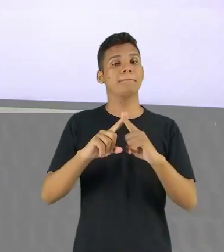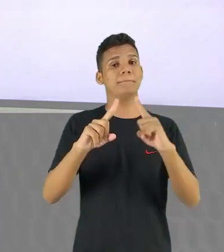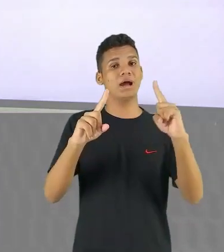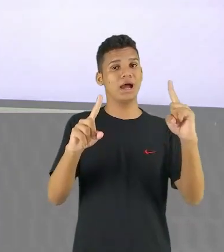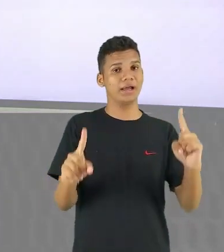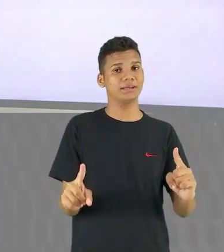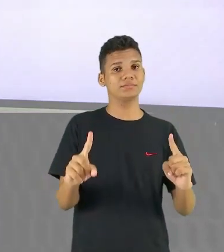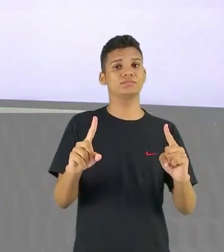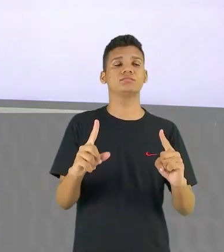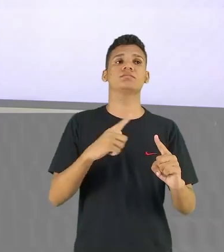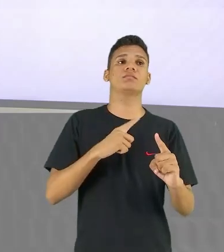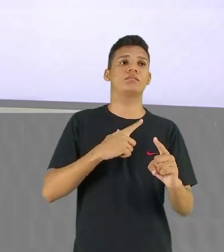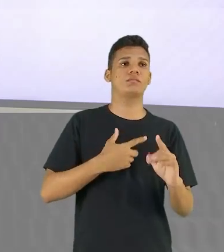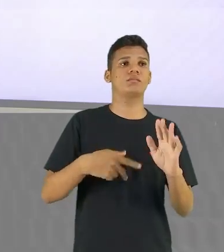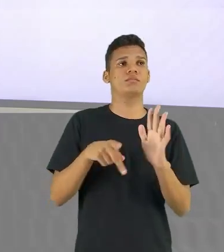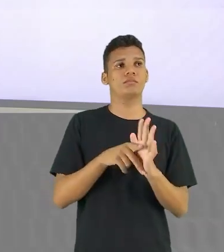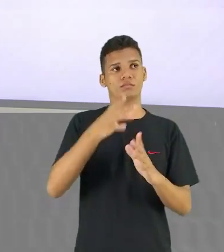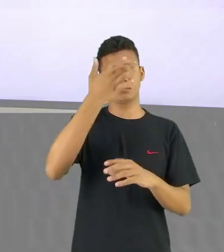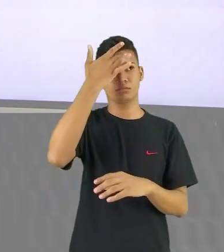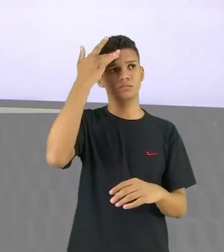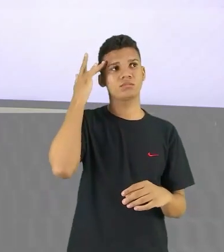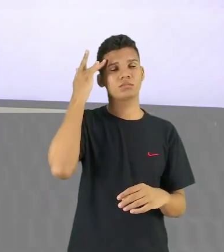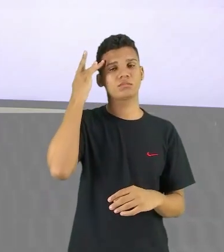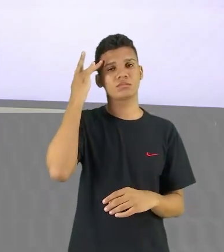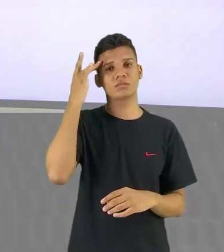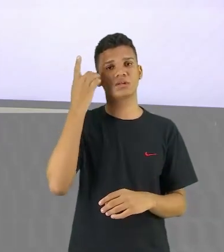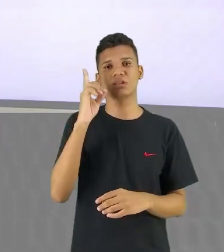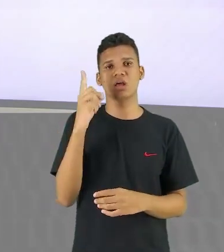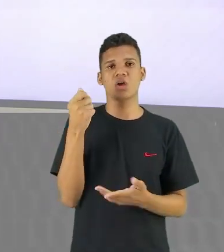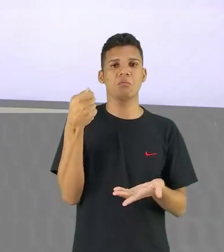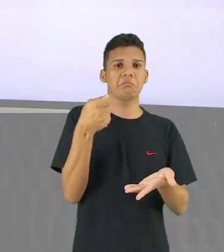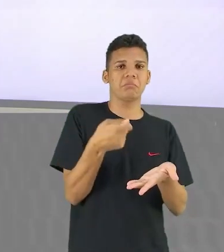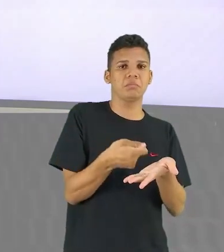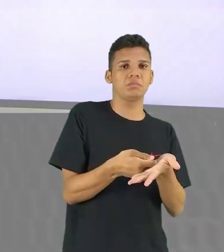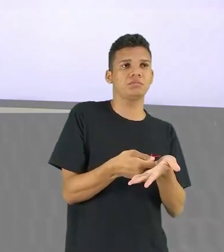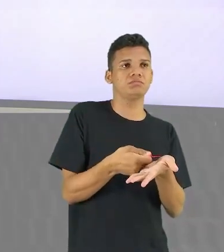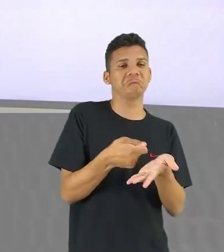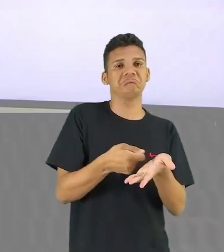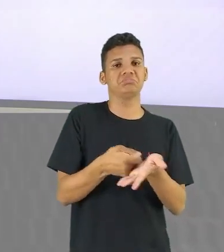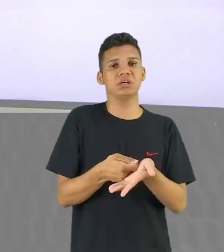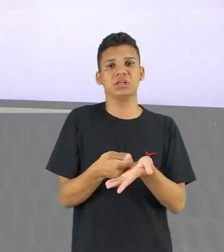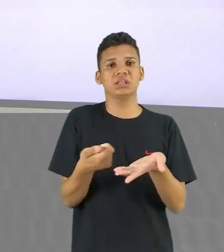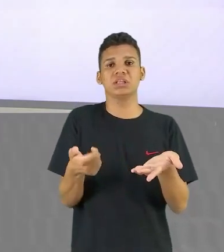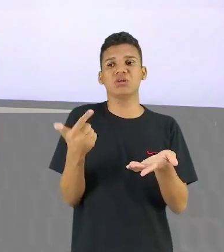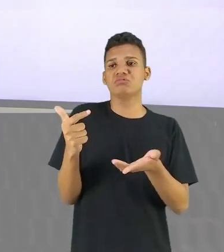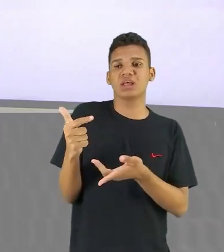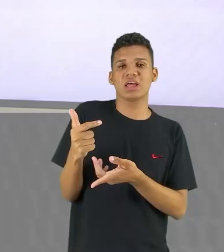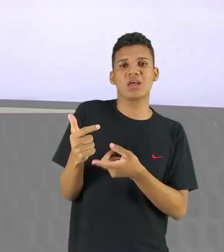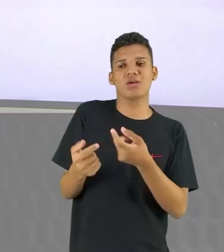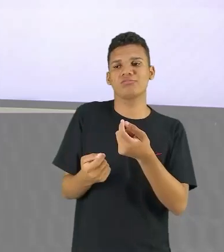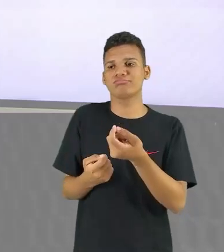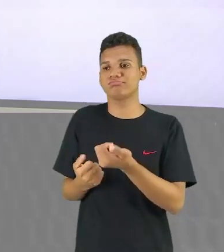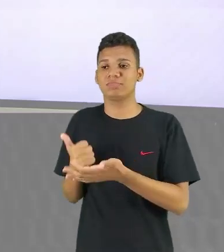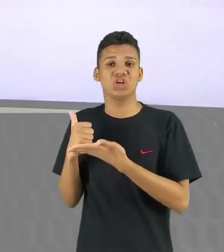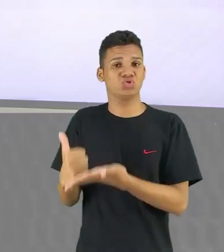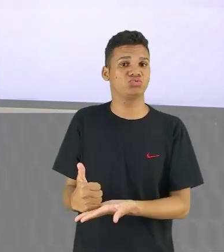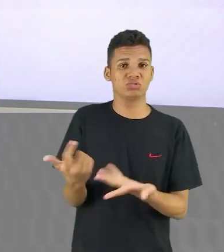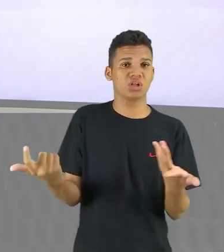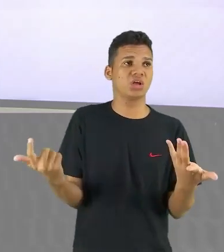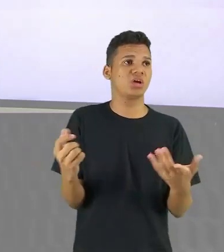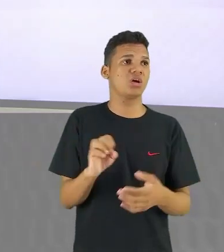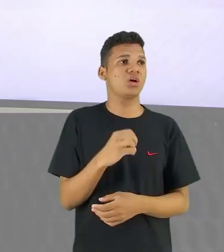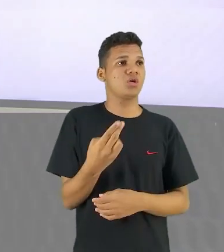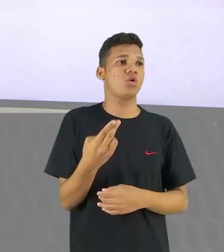Mas, as companhias não investem, ou o investimento das companhias não